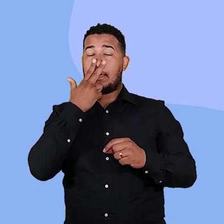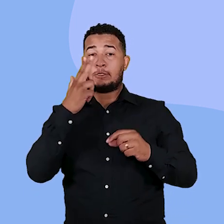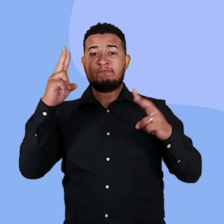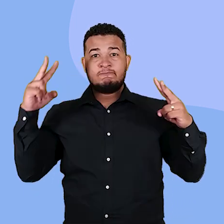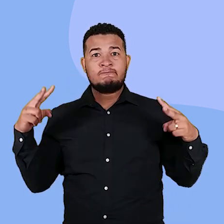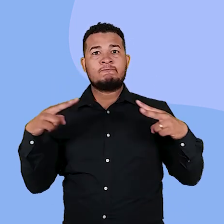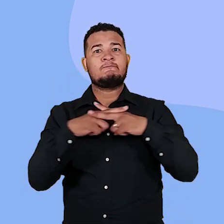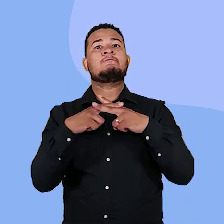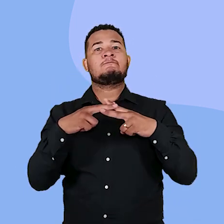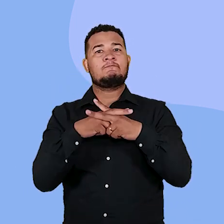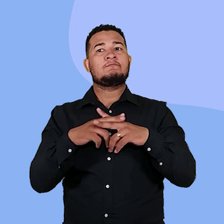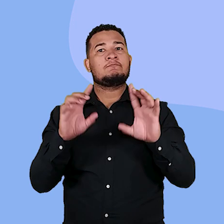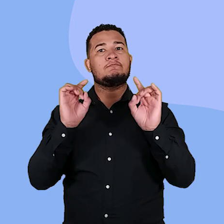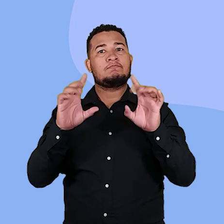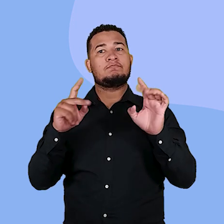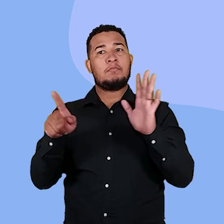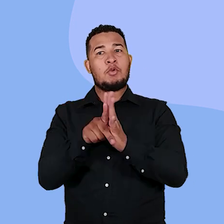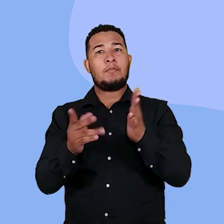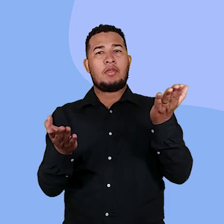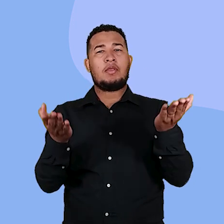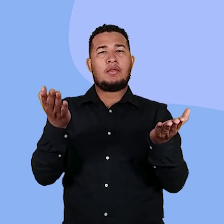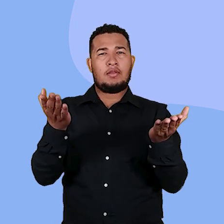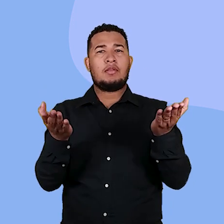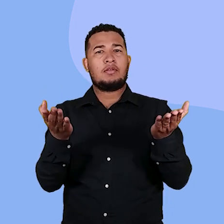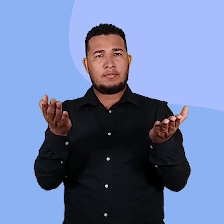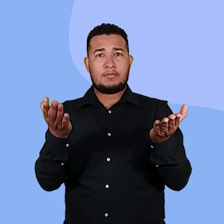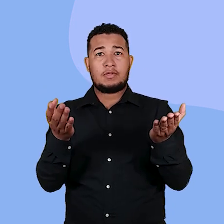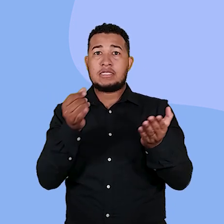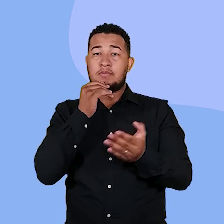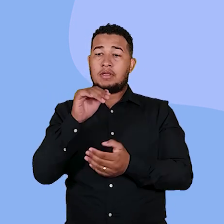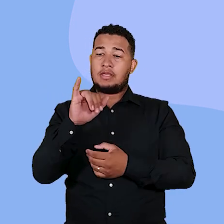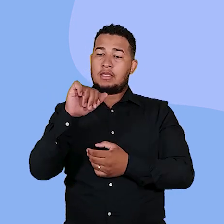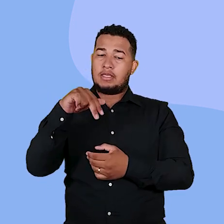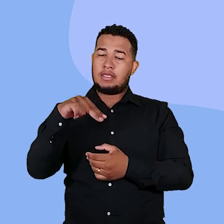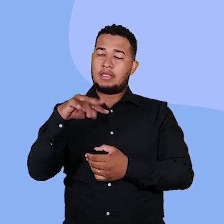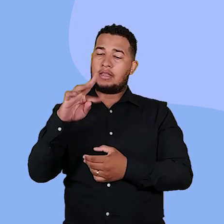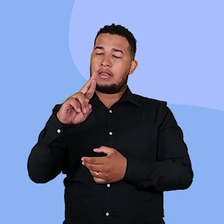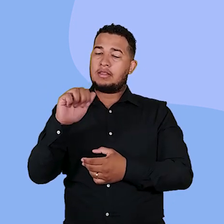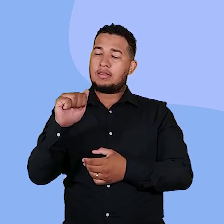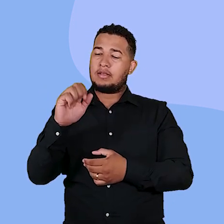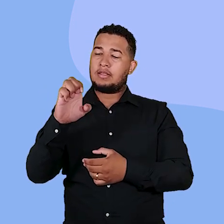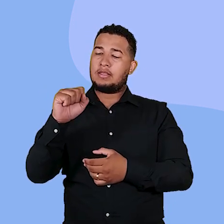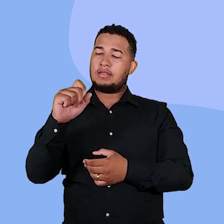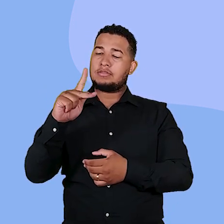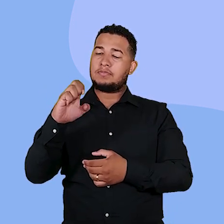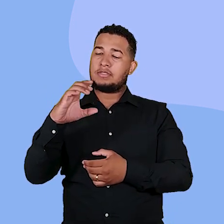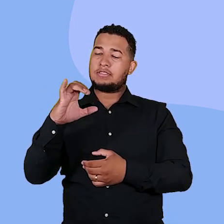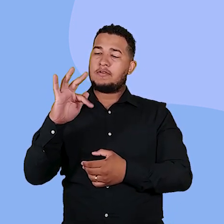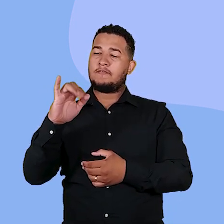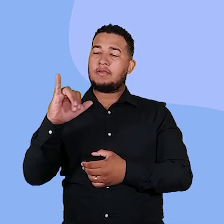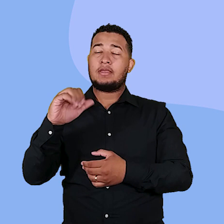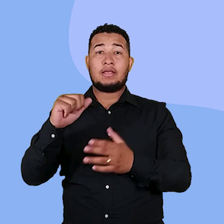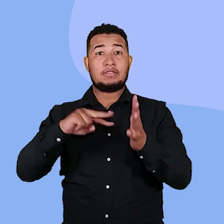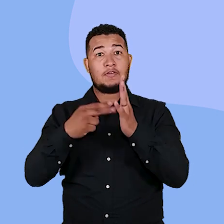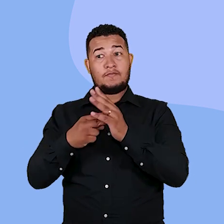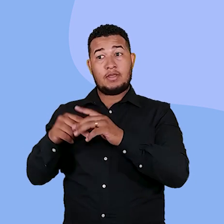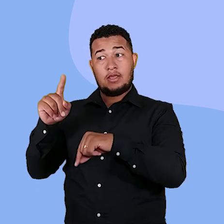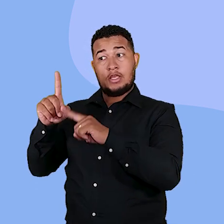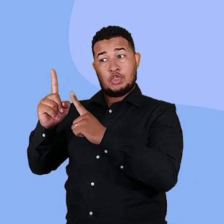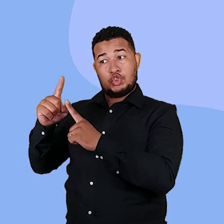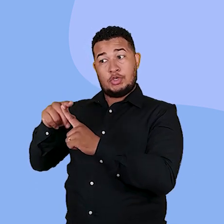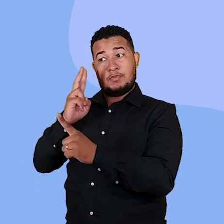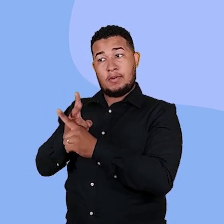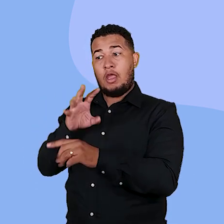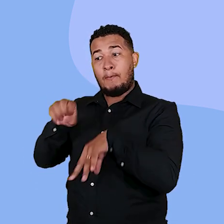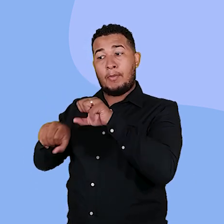Aconteça competição intraespecífica necessária ao equilíbrio do ecossistema. Gente, intraespecífica está se referindo à mesma espécie, e aí